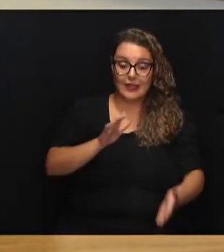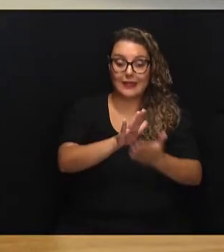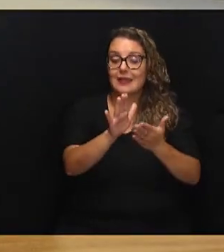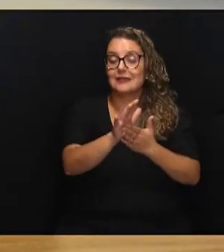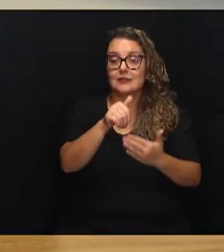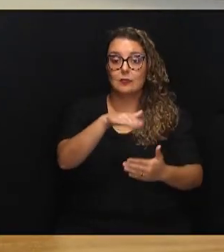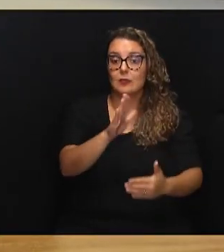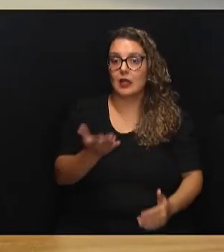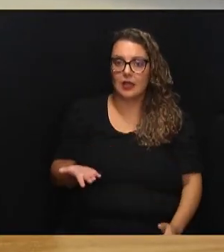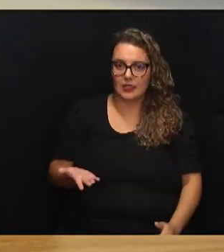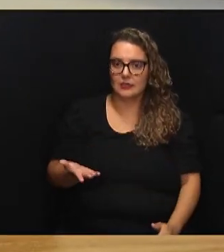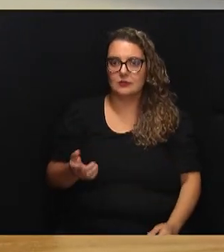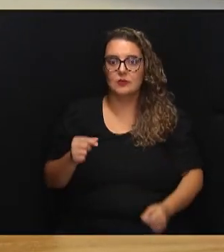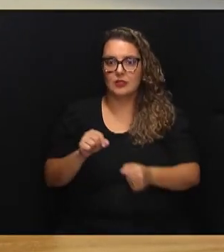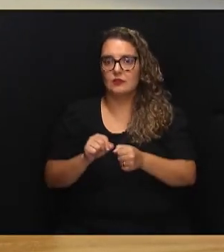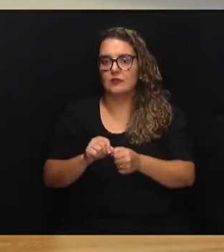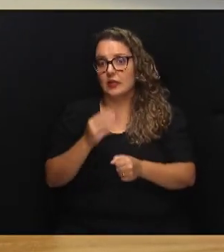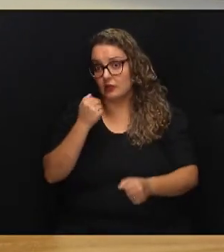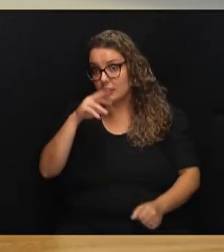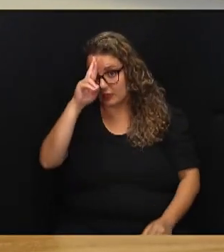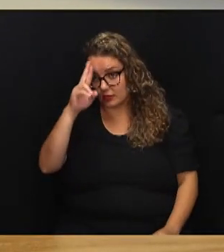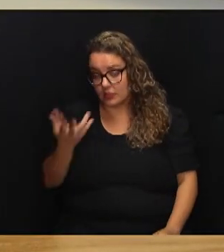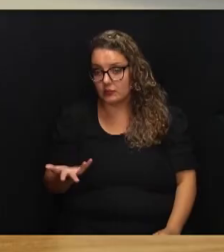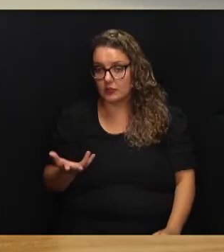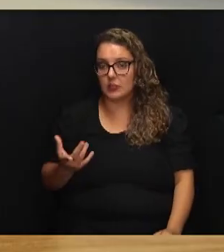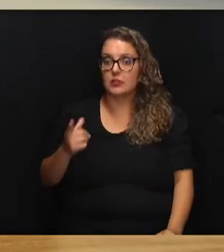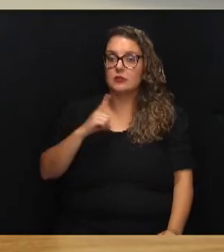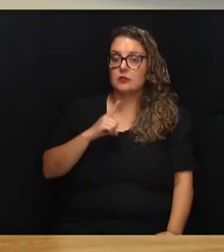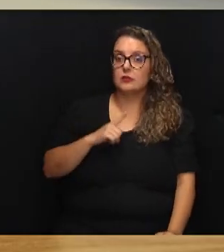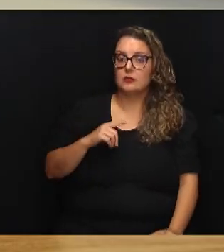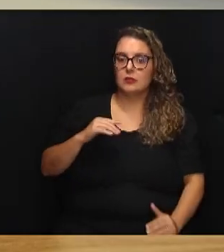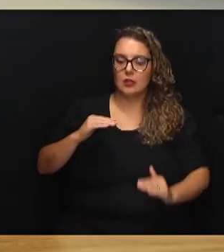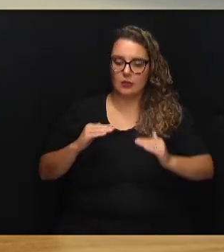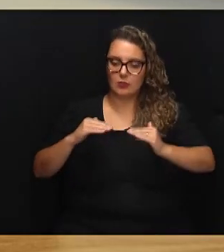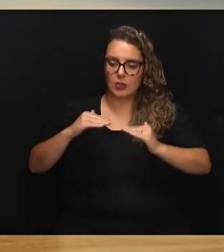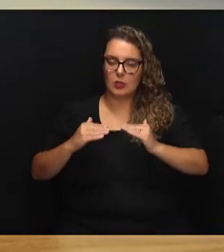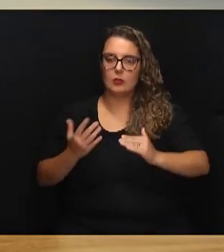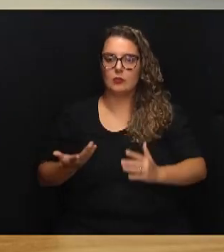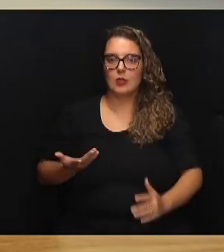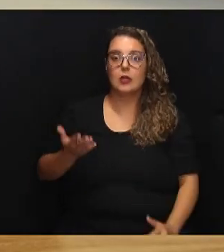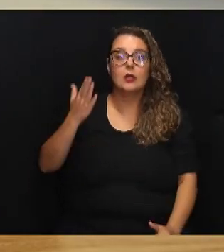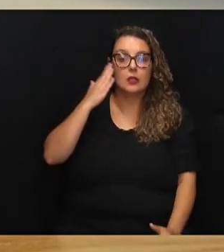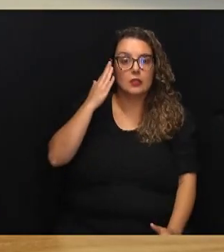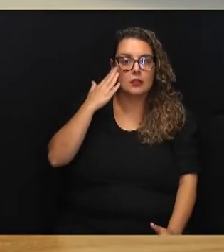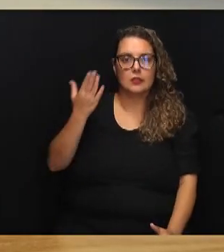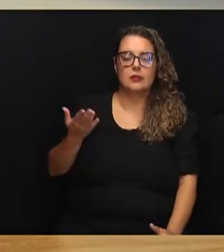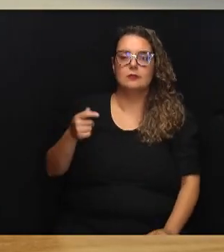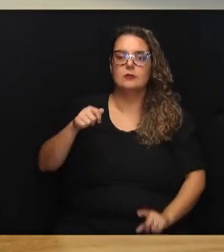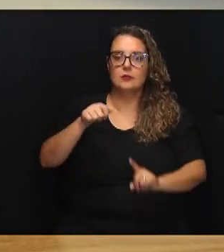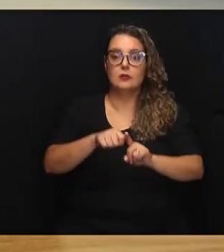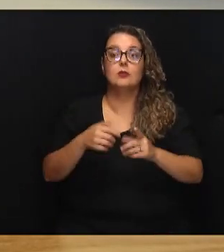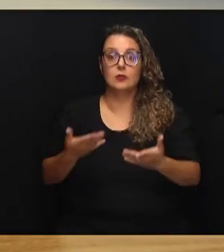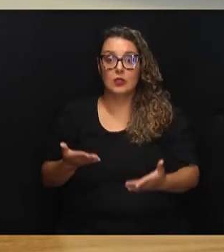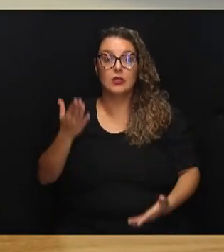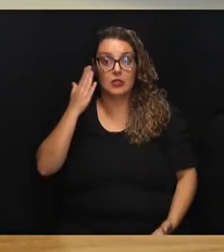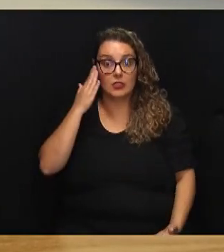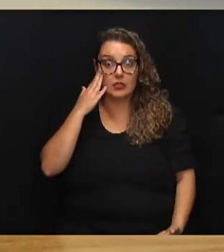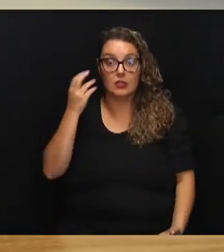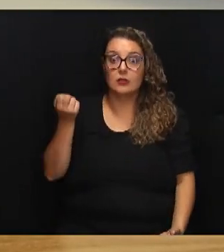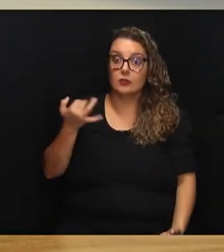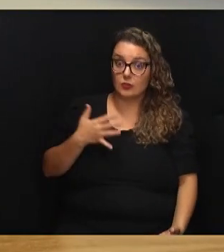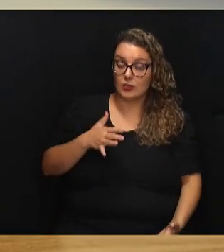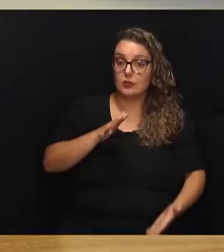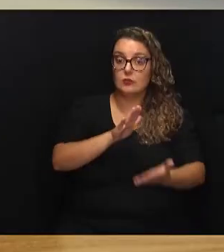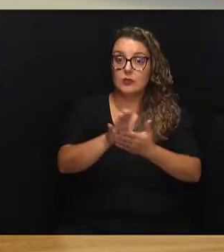mais só para fazer um almoço. Então tenta equilibrar a sua conta, entender o seu mês ali, entender quanto você tem para gastar